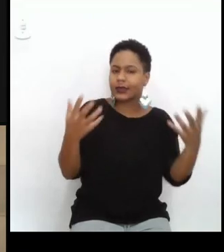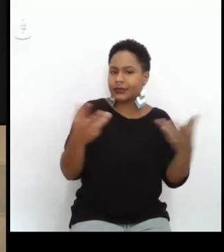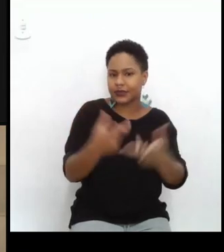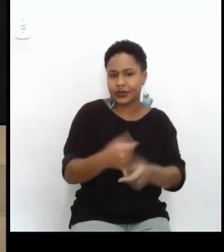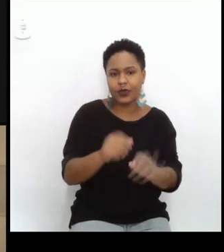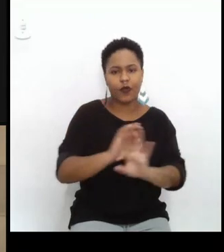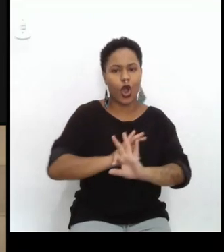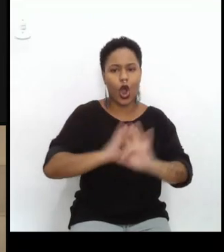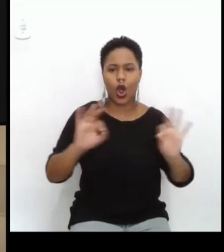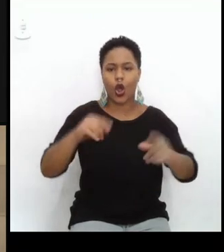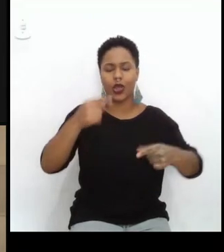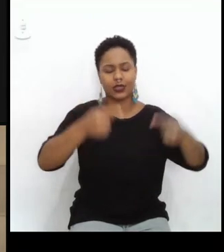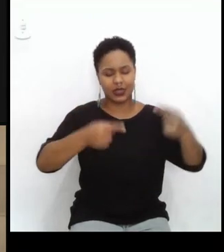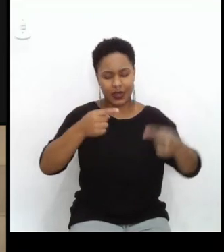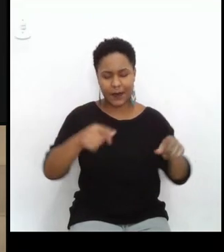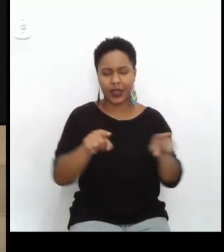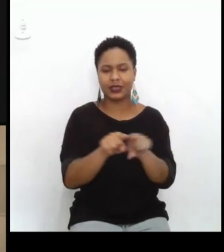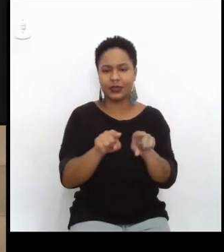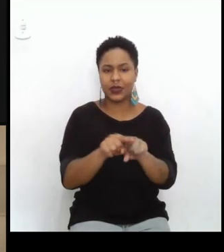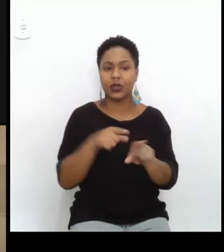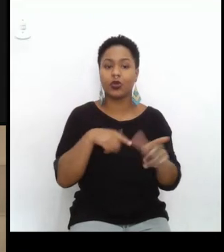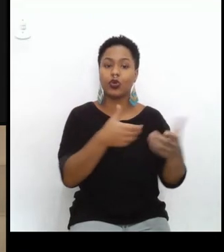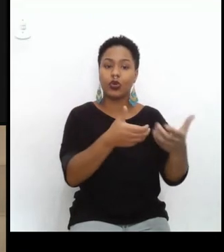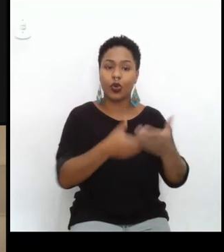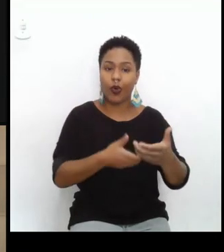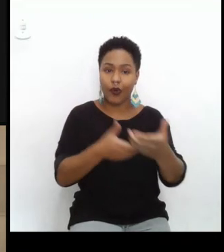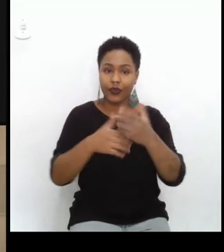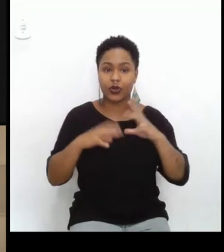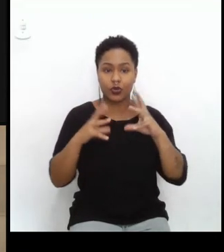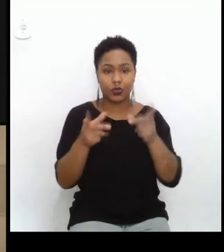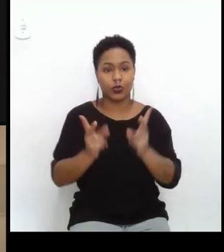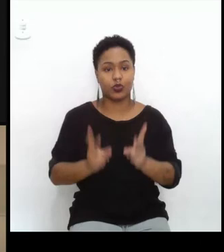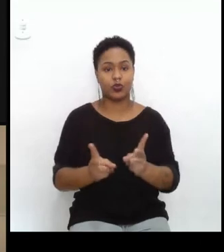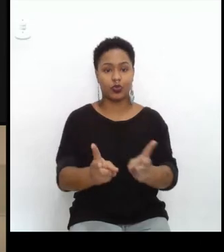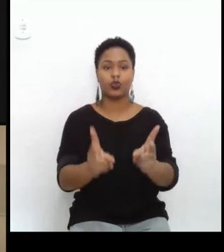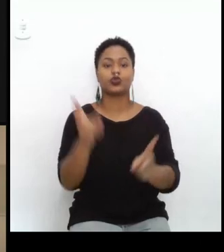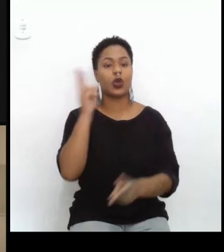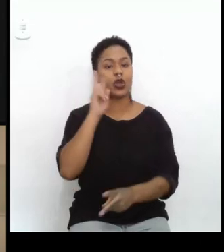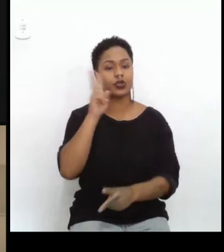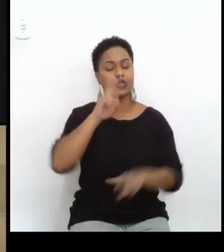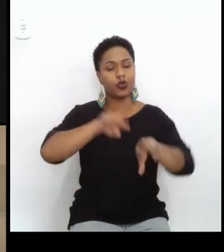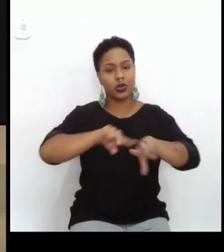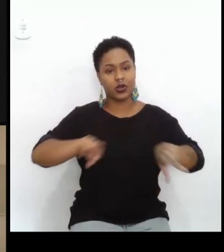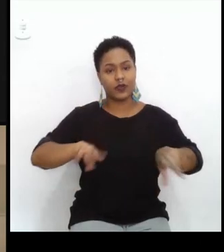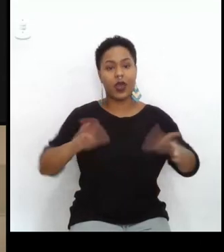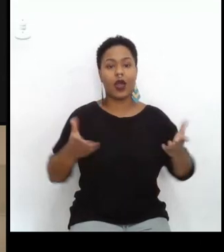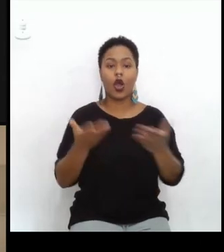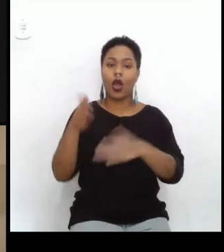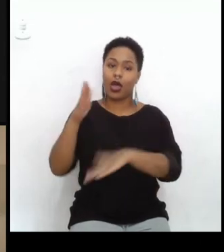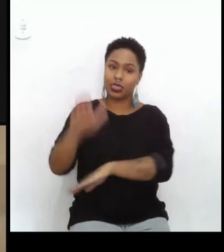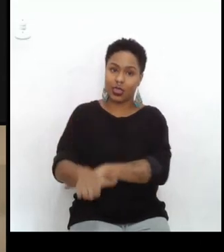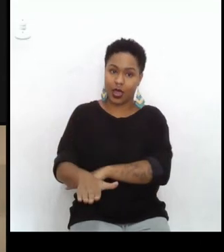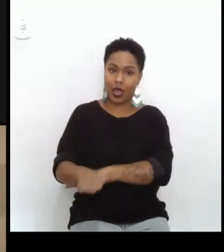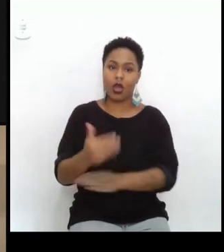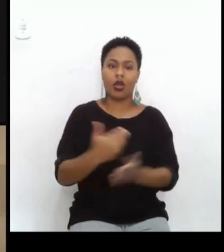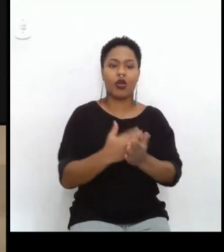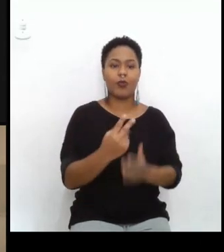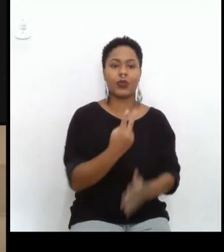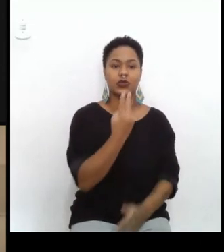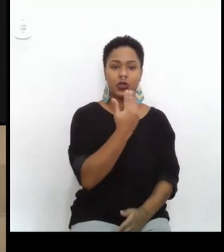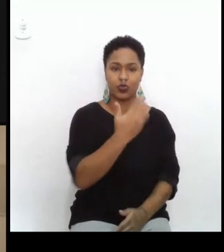um ótimo debate também com ele todo mundo a continuar no seminário da história da diversidade na sessão da tarde começa as 2:30